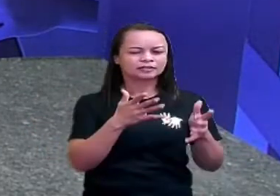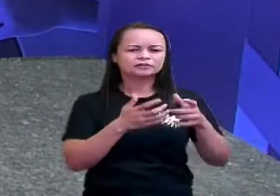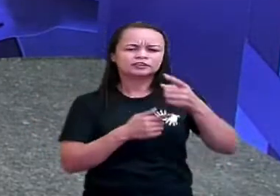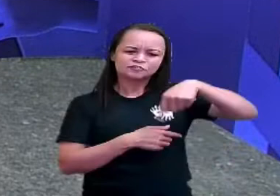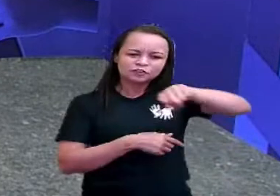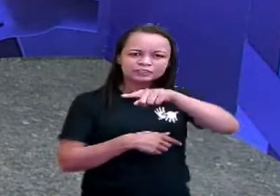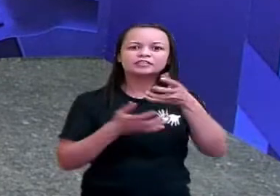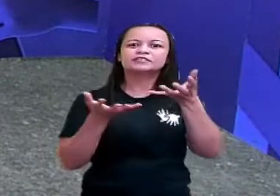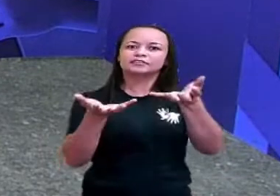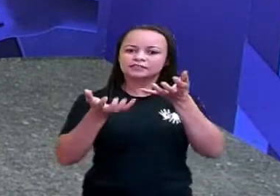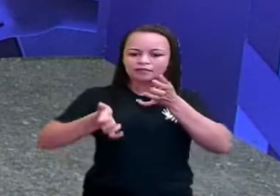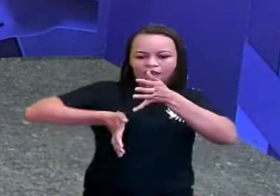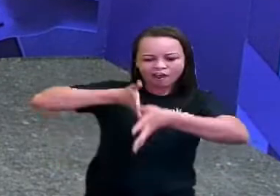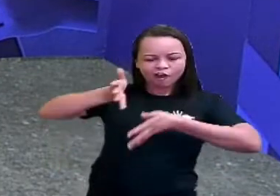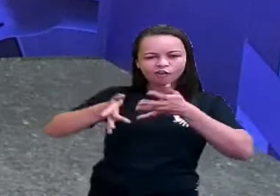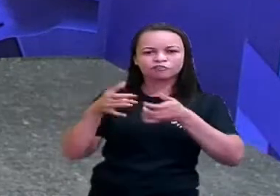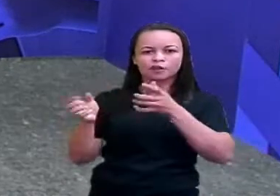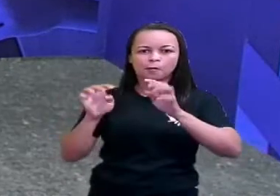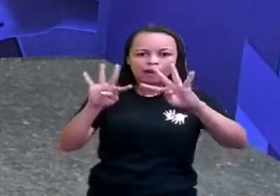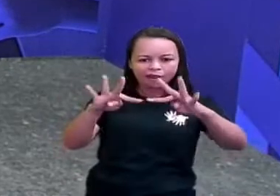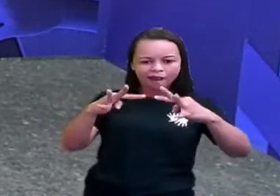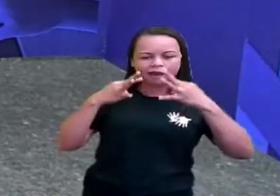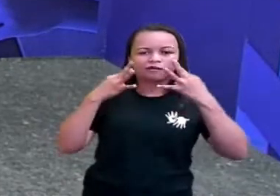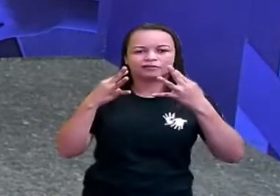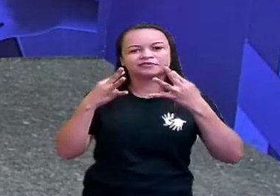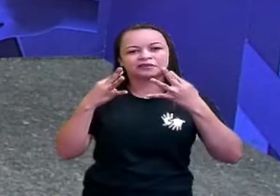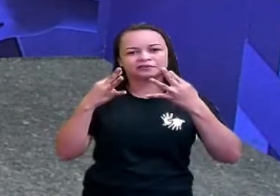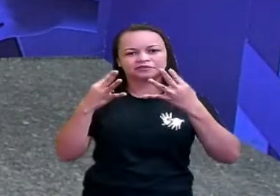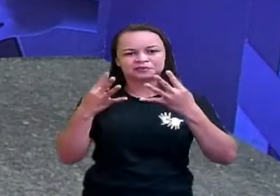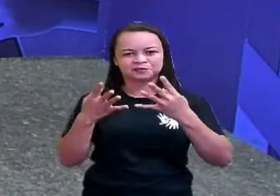só prestar atenção.